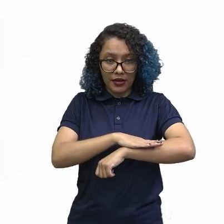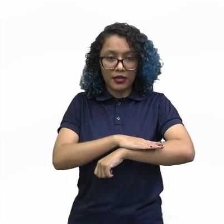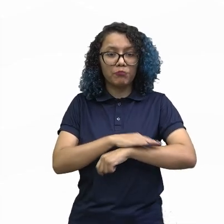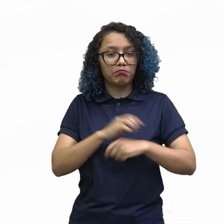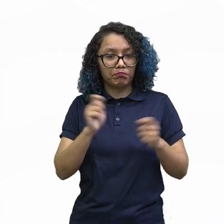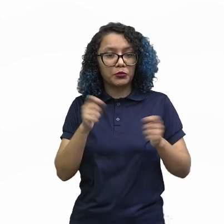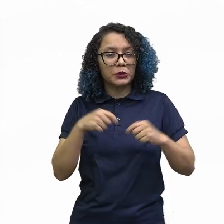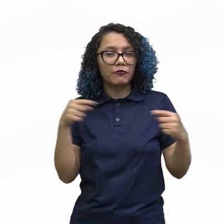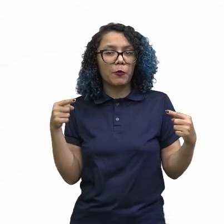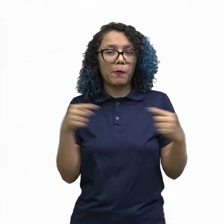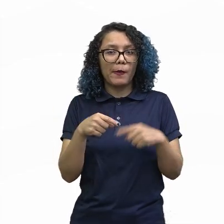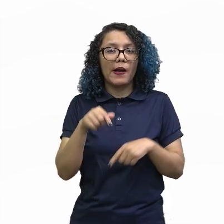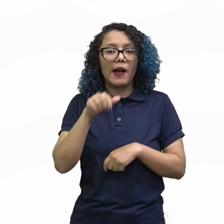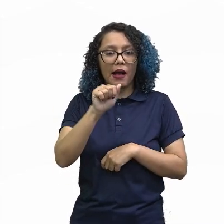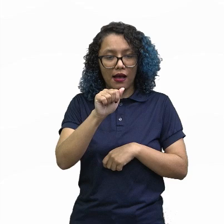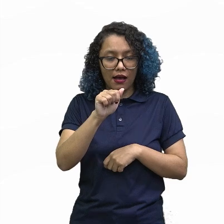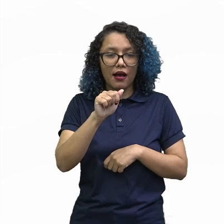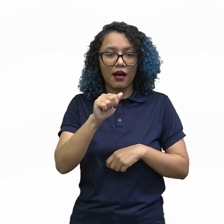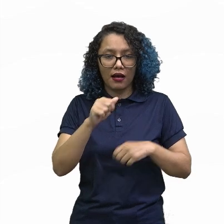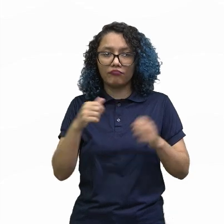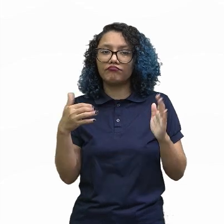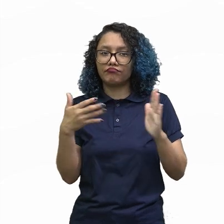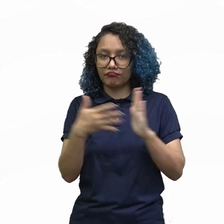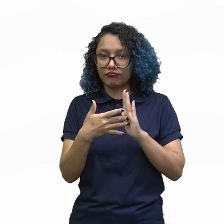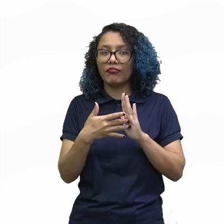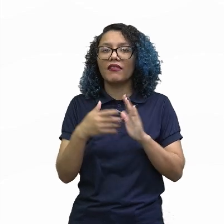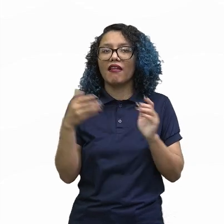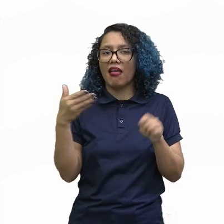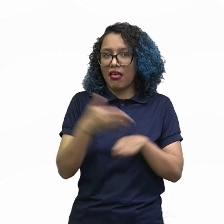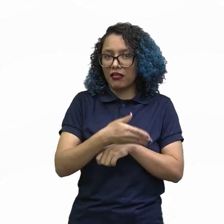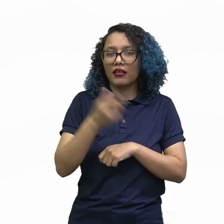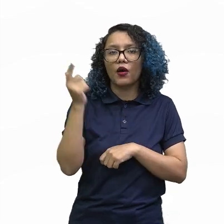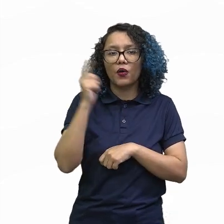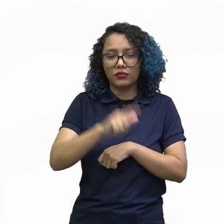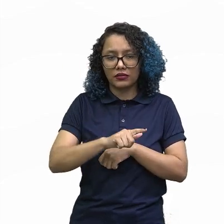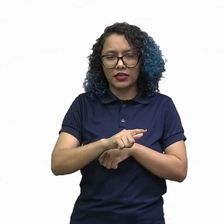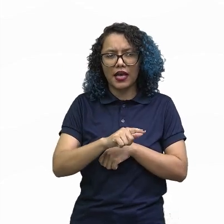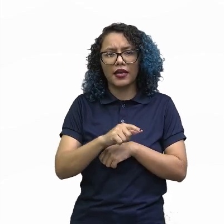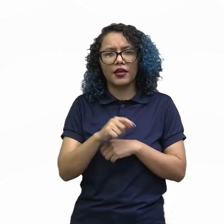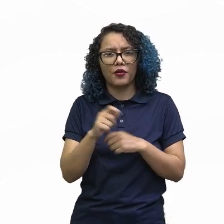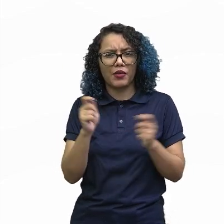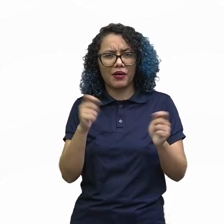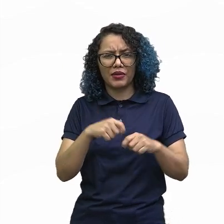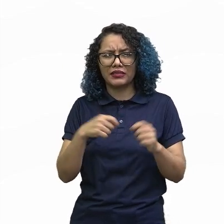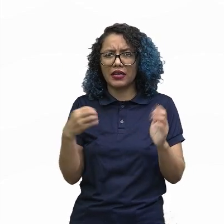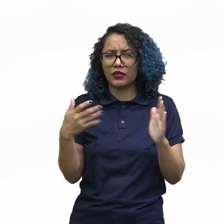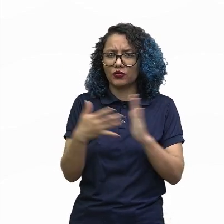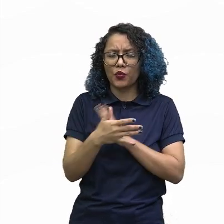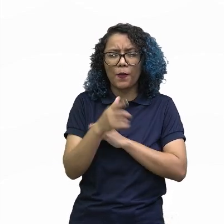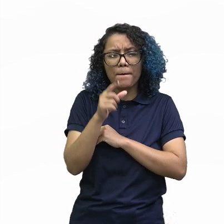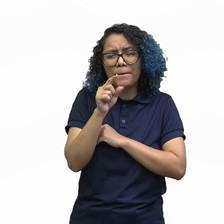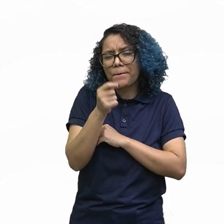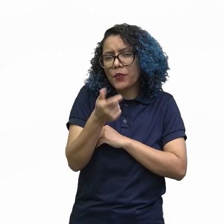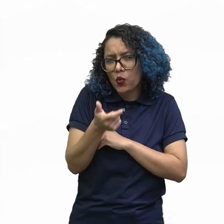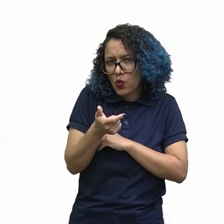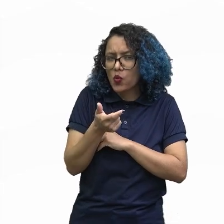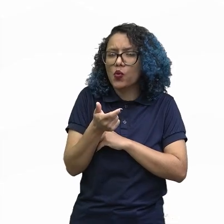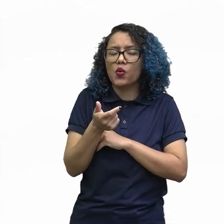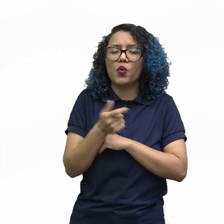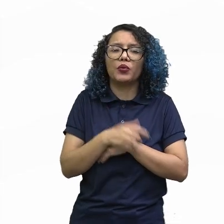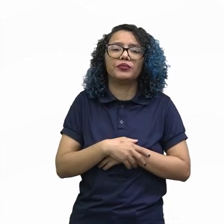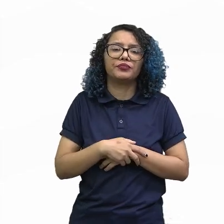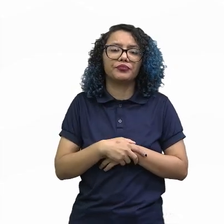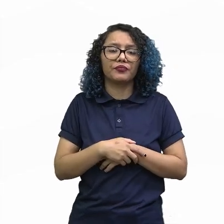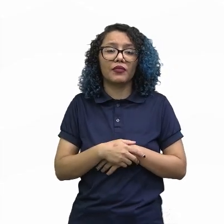alfa. Logo, ela tem o poder, ela é pequena, essa penetração aí da radiação alfa. E